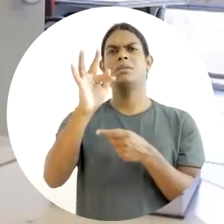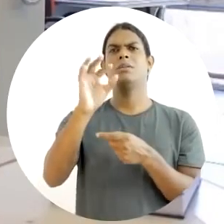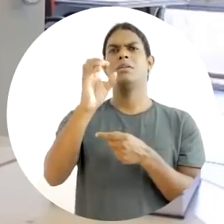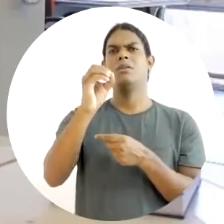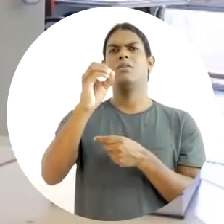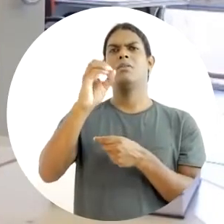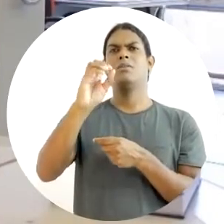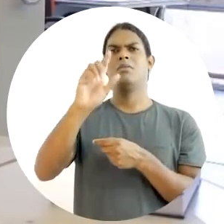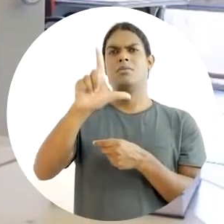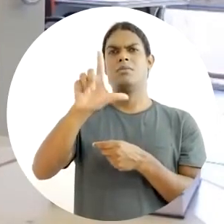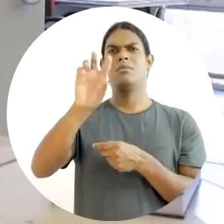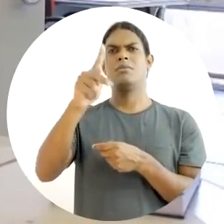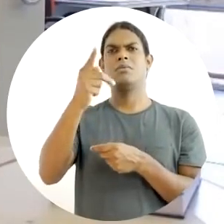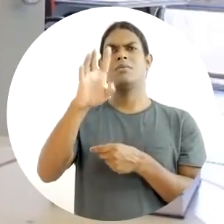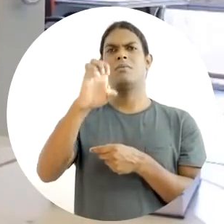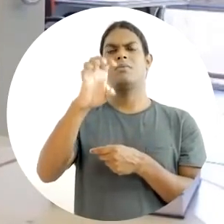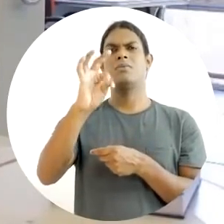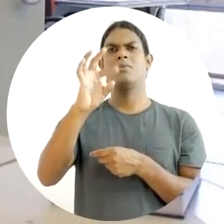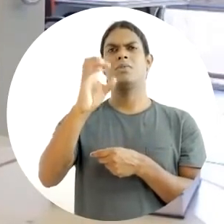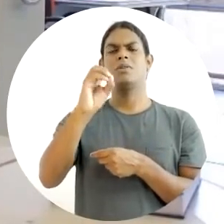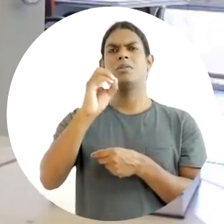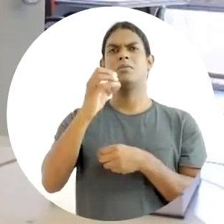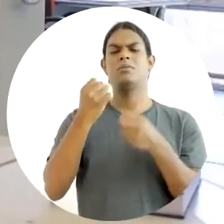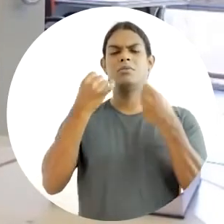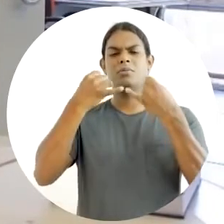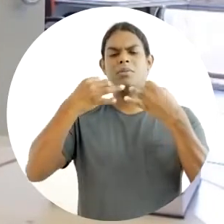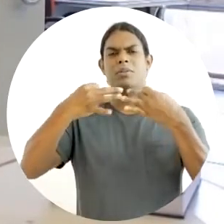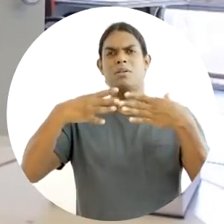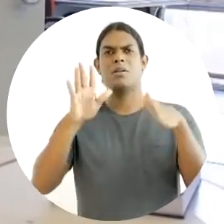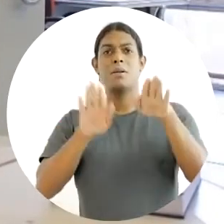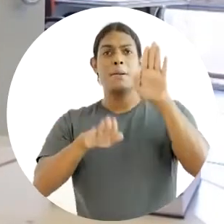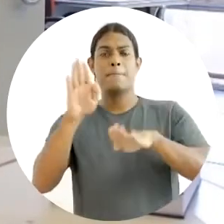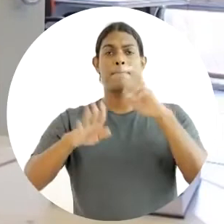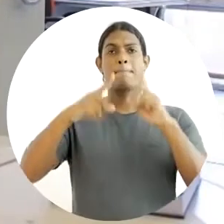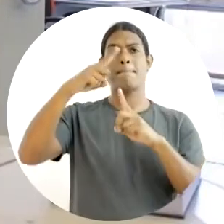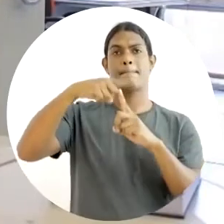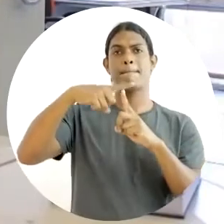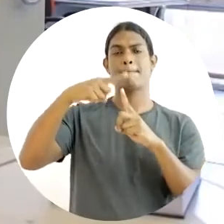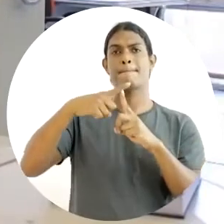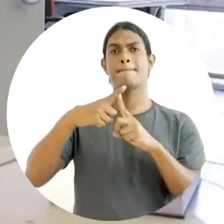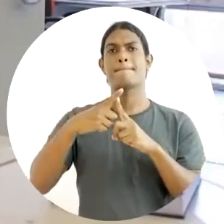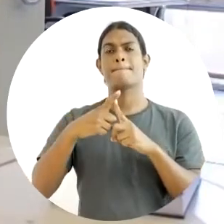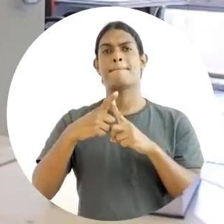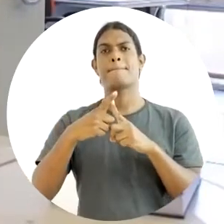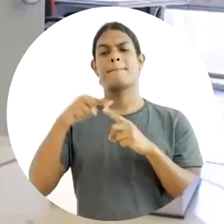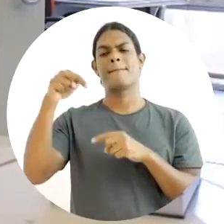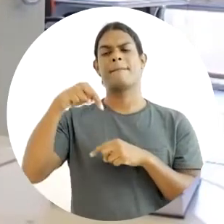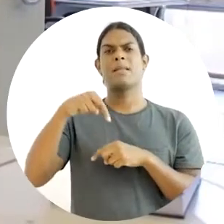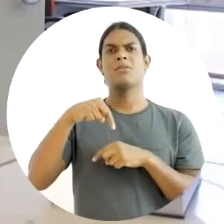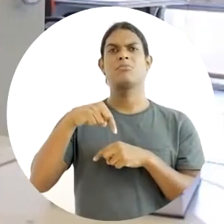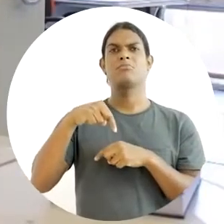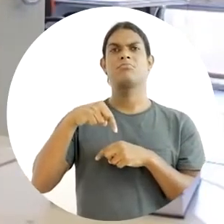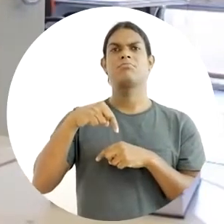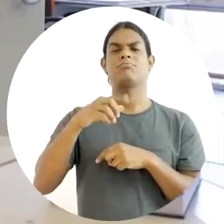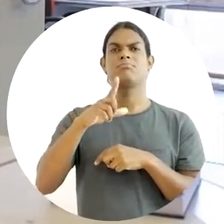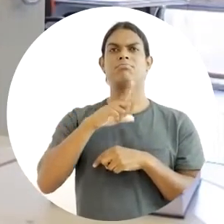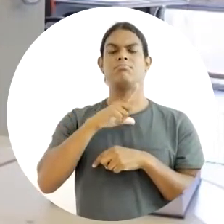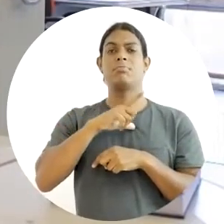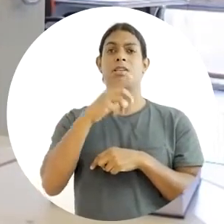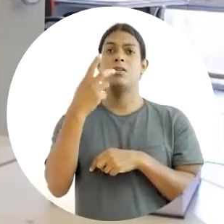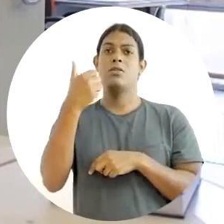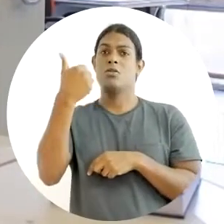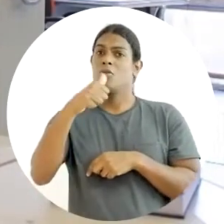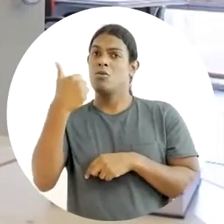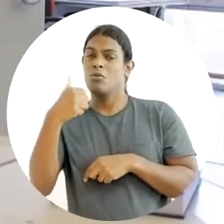algumas tipologias que nós temos no Memorial Denis Bernardes. O memorial, ele é constituído por 11 fundos